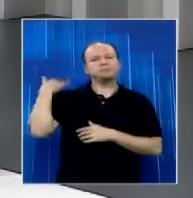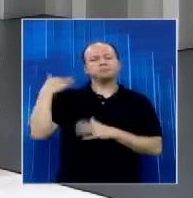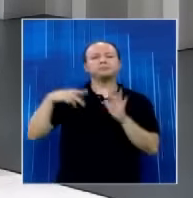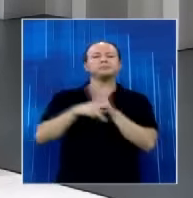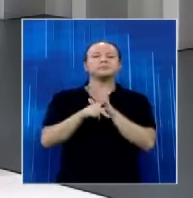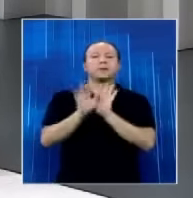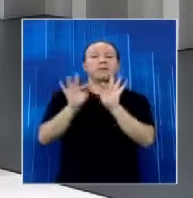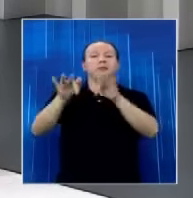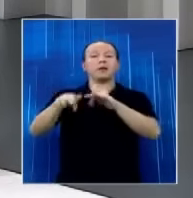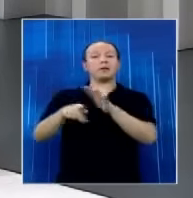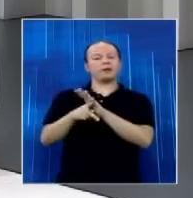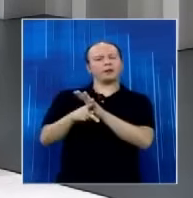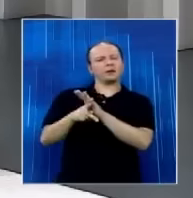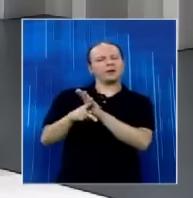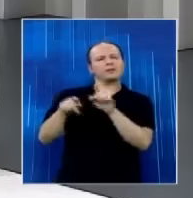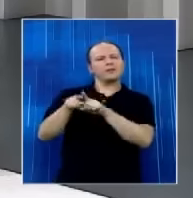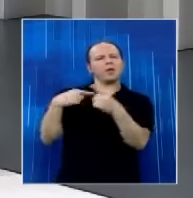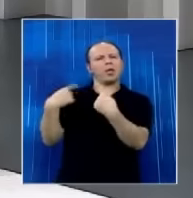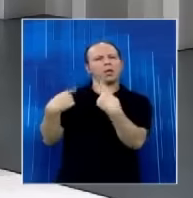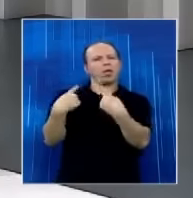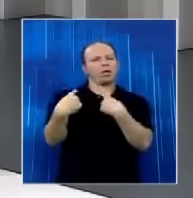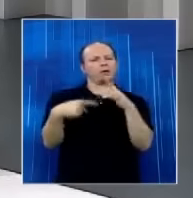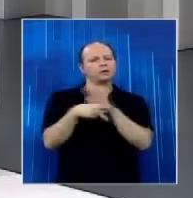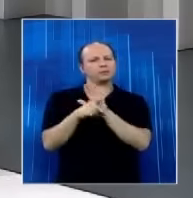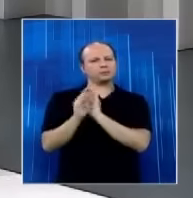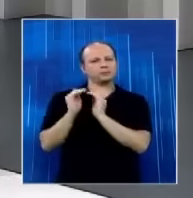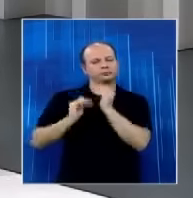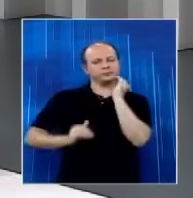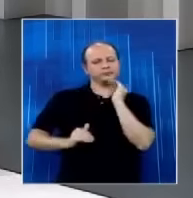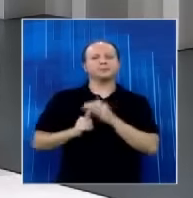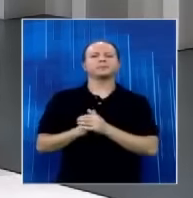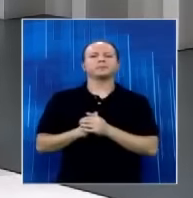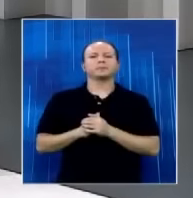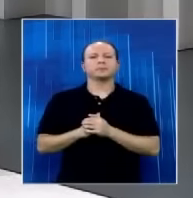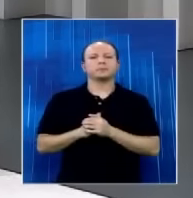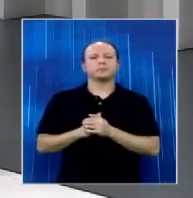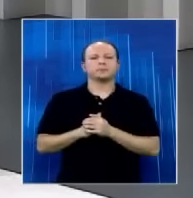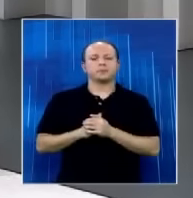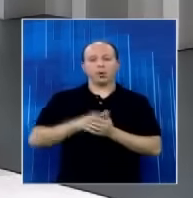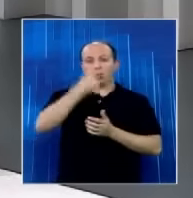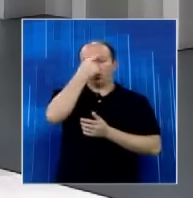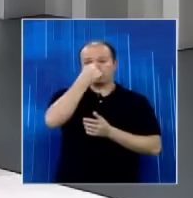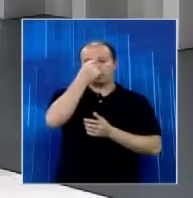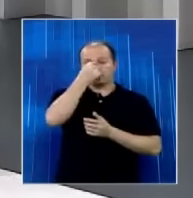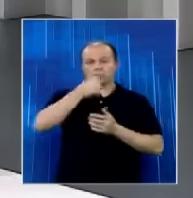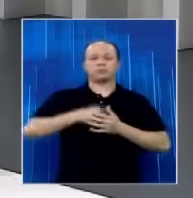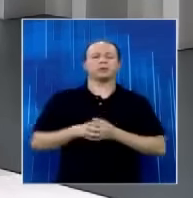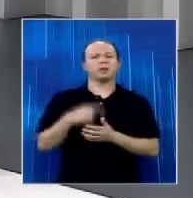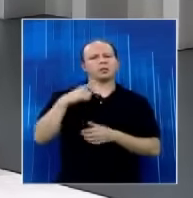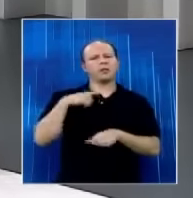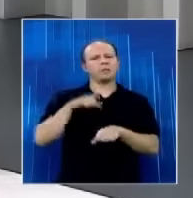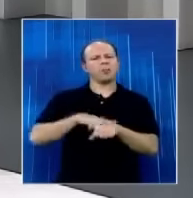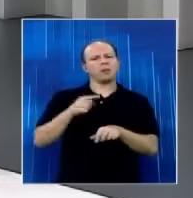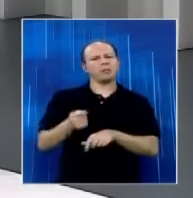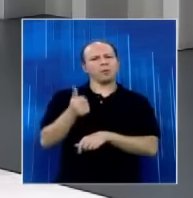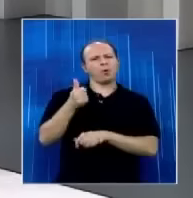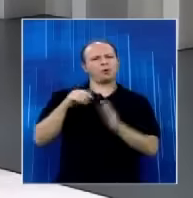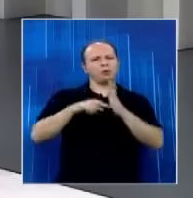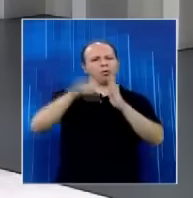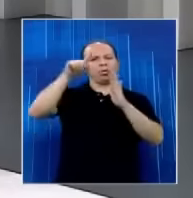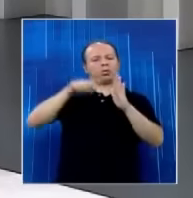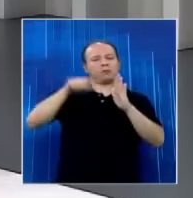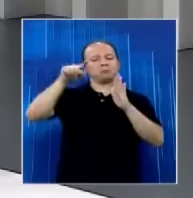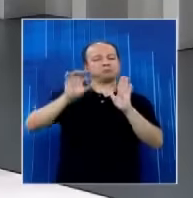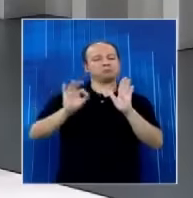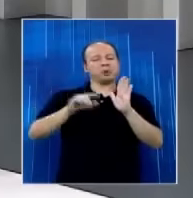no final, quando eles também tiveram uma altercação. O candidato Russomanno teve poucos momentos de pico ao longo